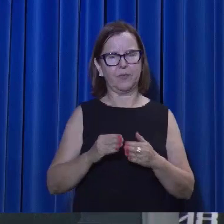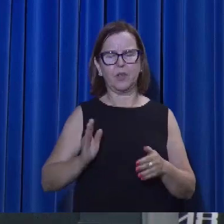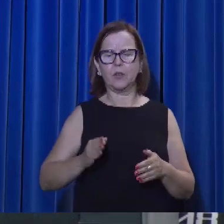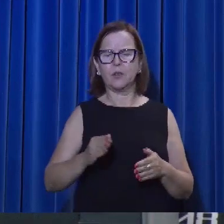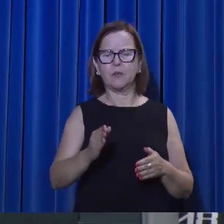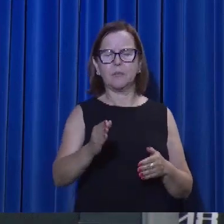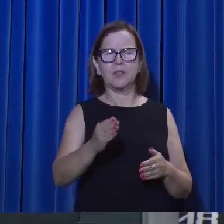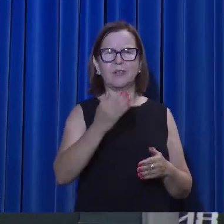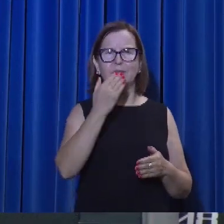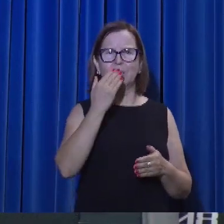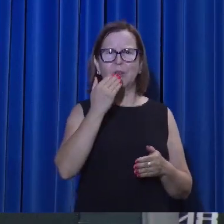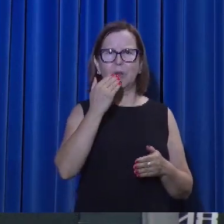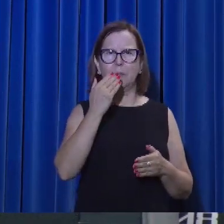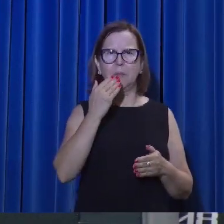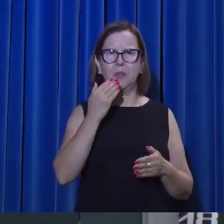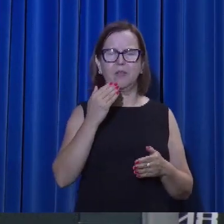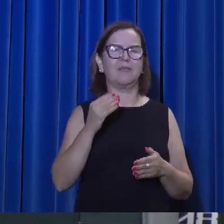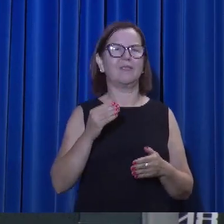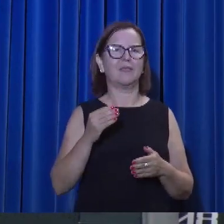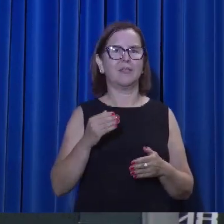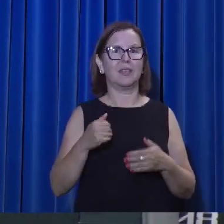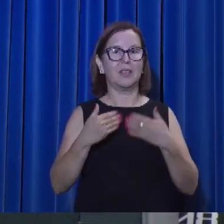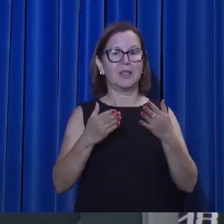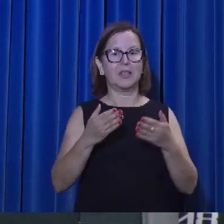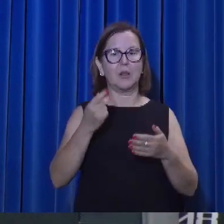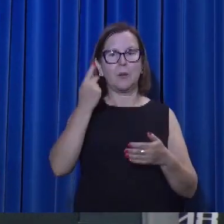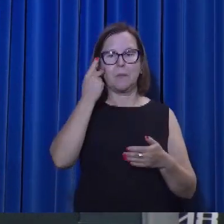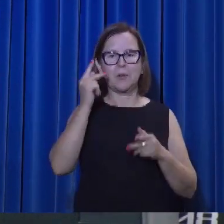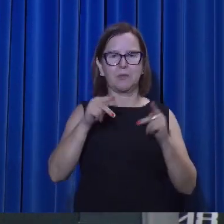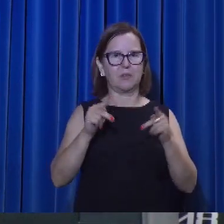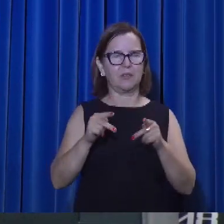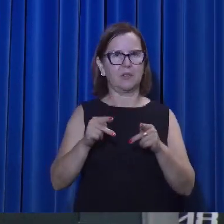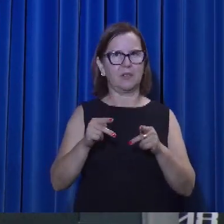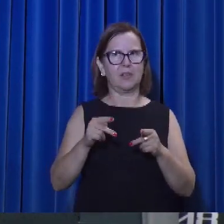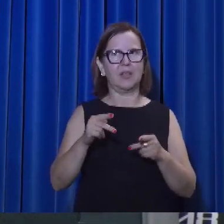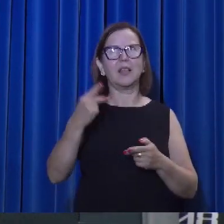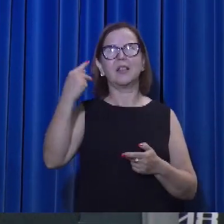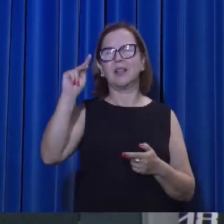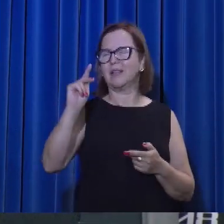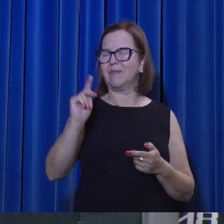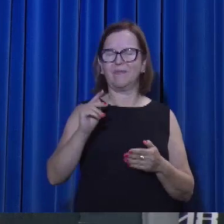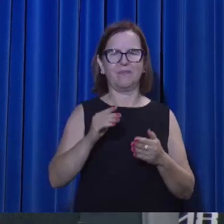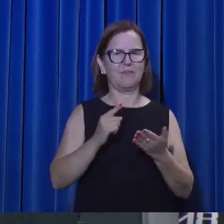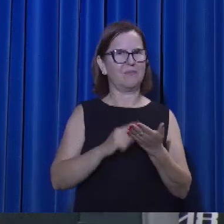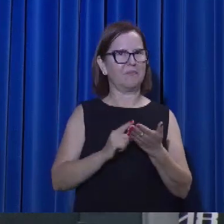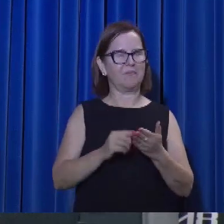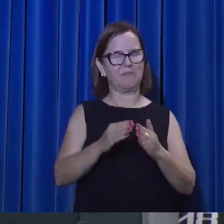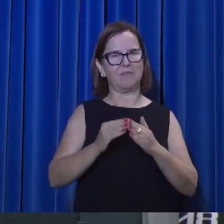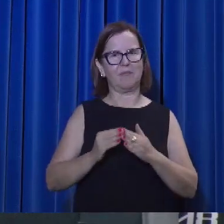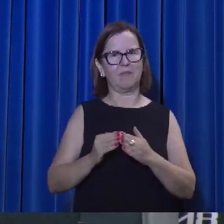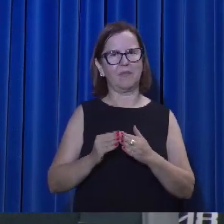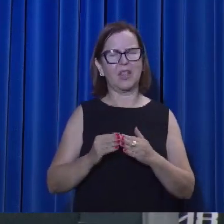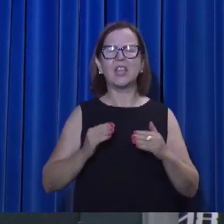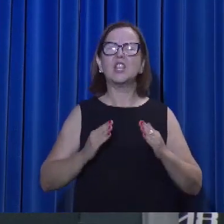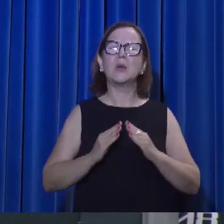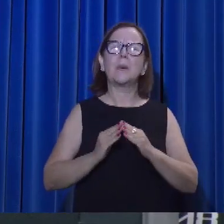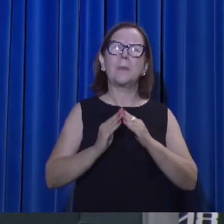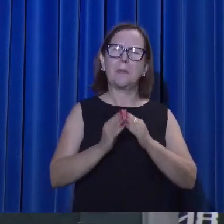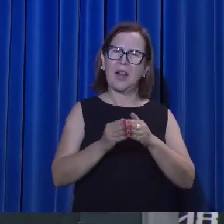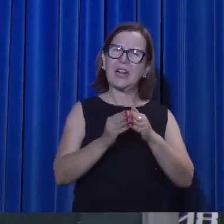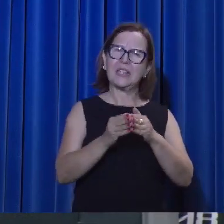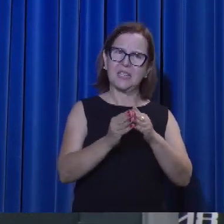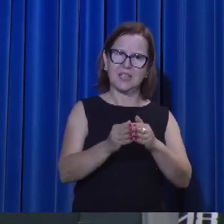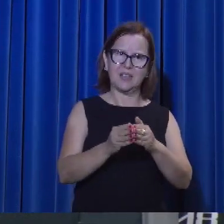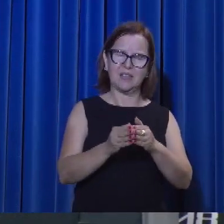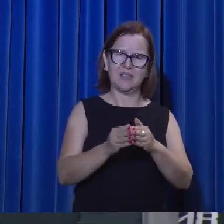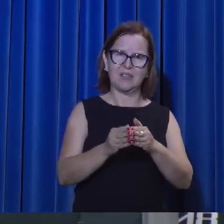comeu junto ao lago e ficou alimentado, esse prato era dele? Não, era emprestado. E o famoso barquinho, aquele barco em que